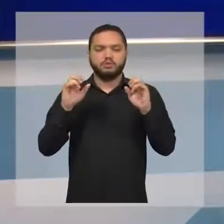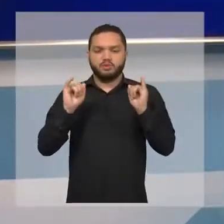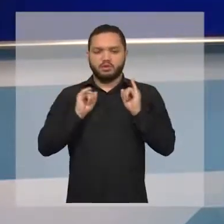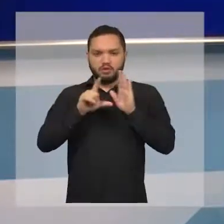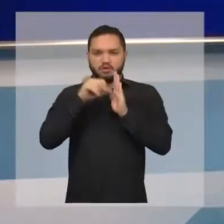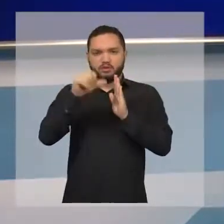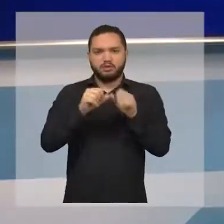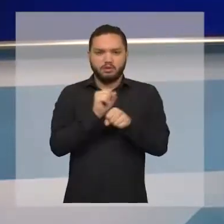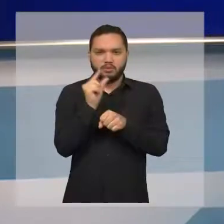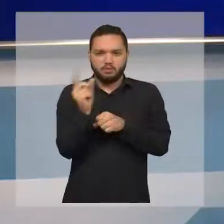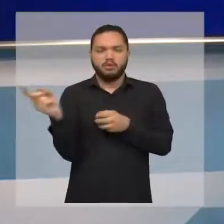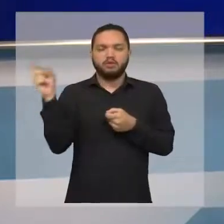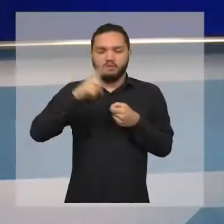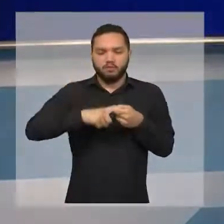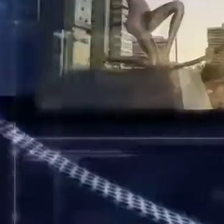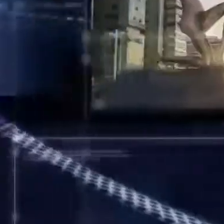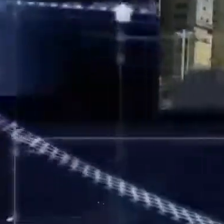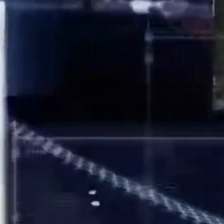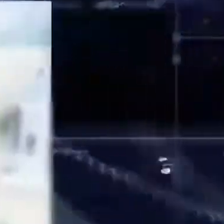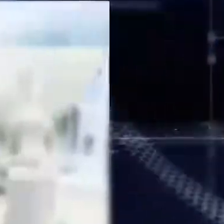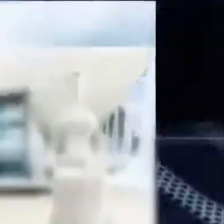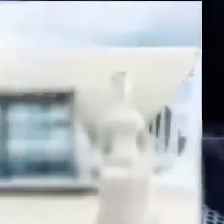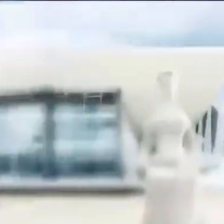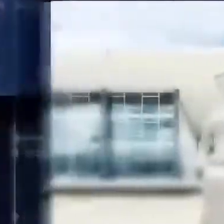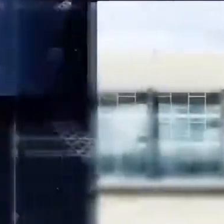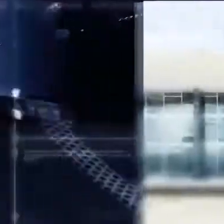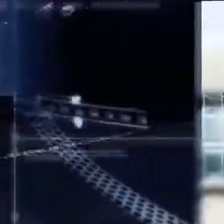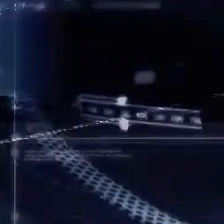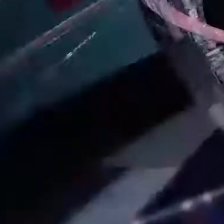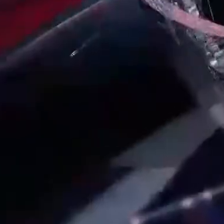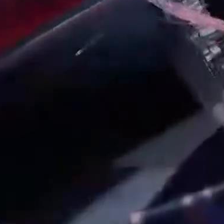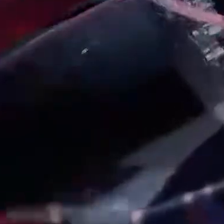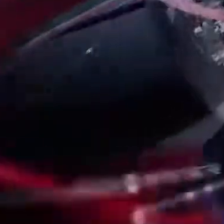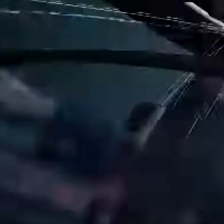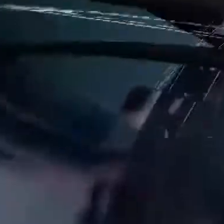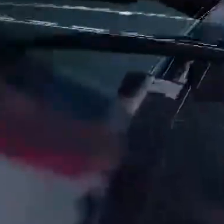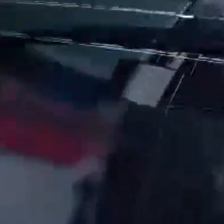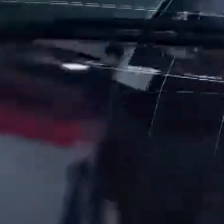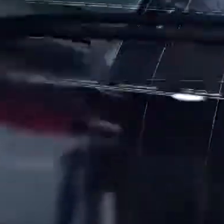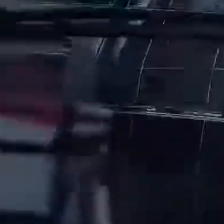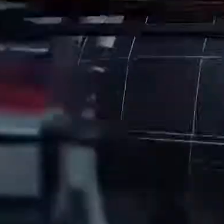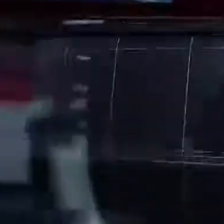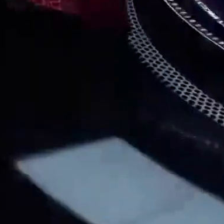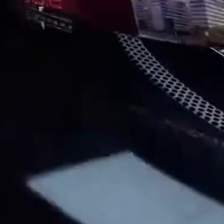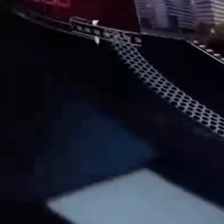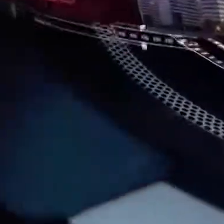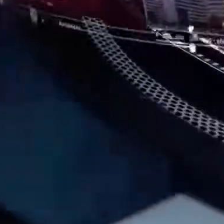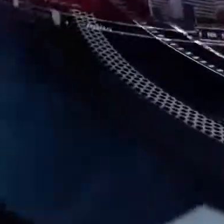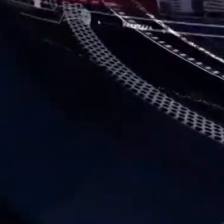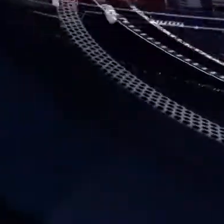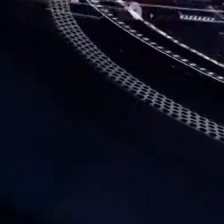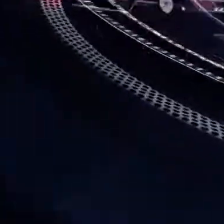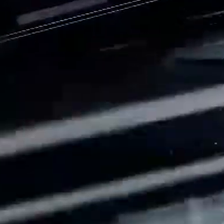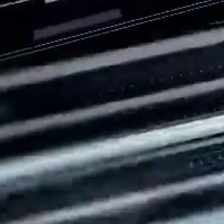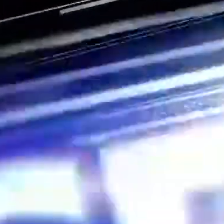Bicicletar com bicicletas mais adequadas para as mulheres. E mais ciclofaixas facilitando a mobilidade em